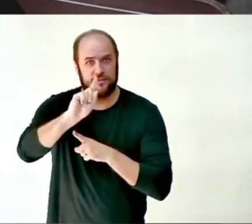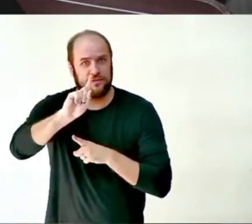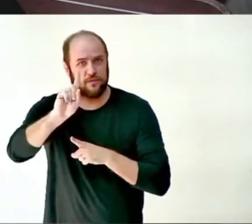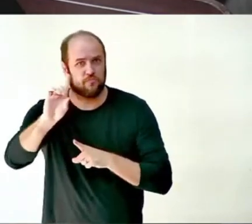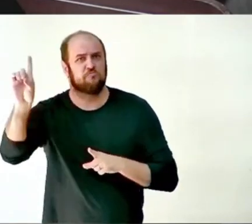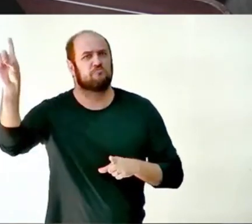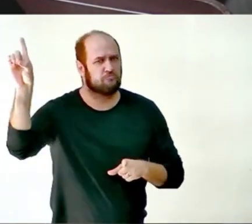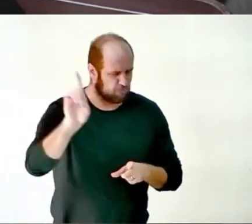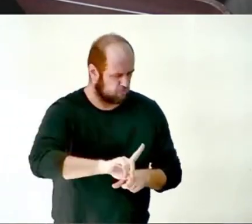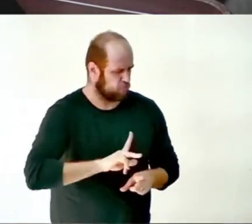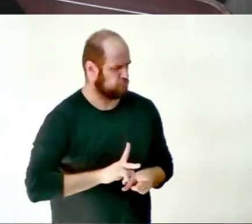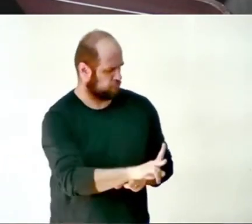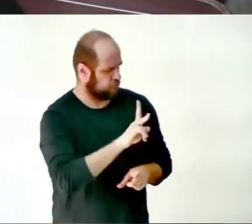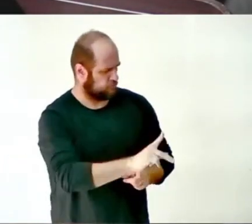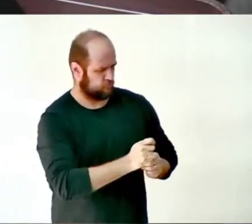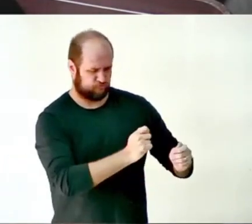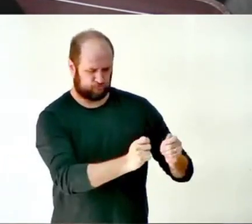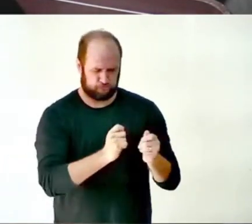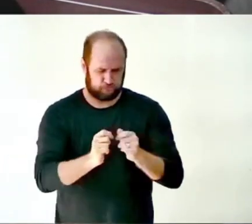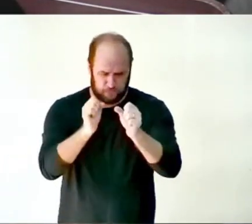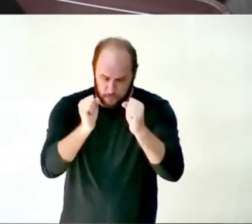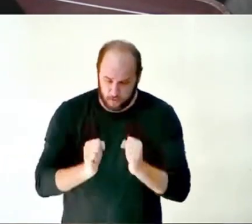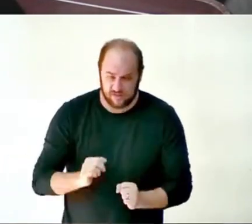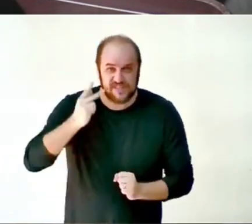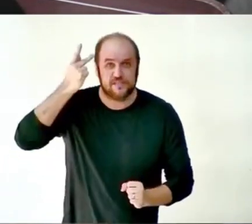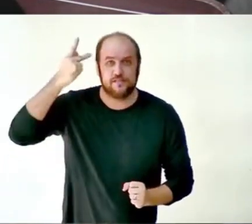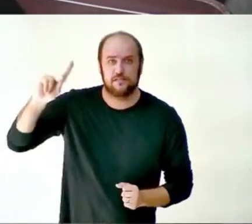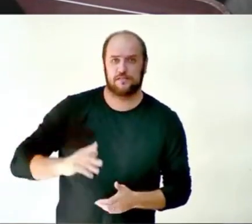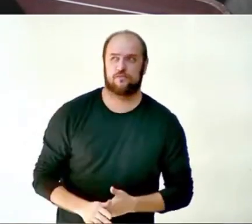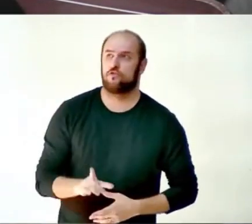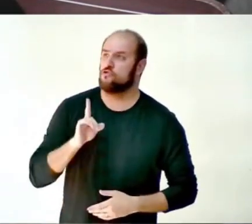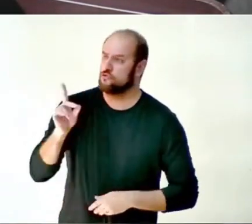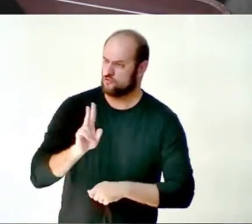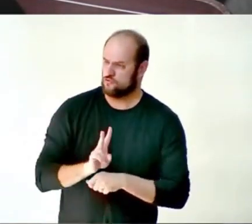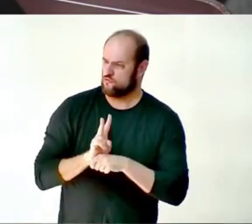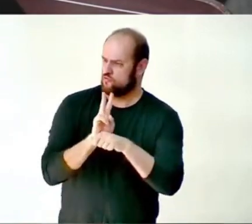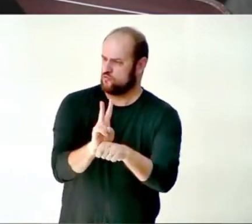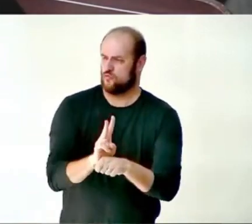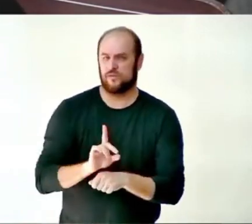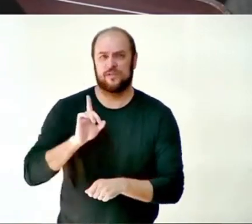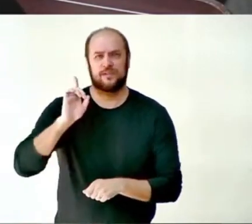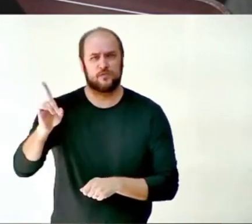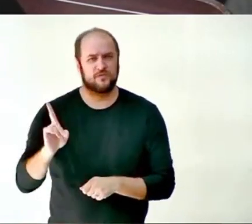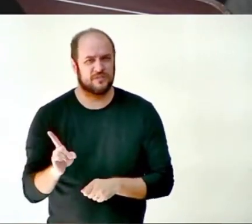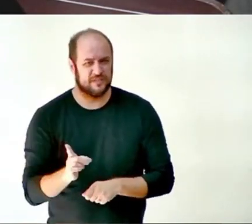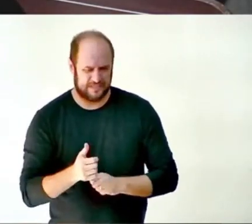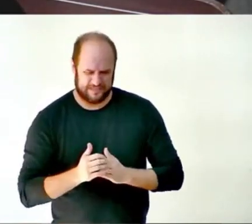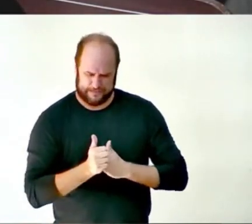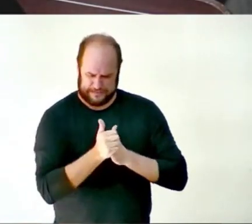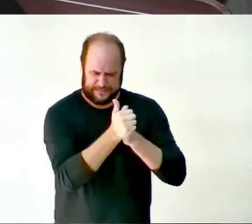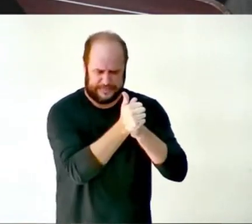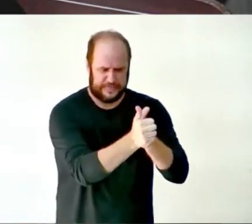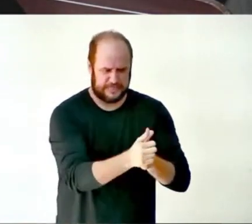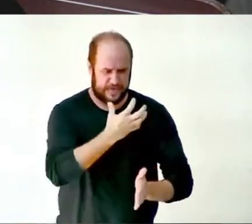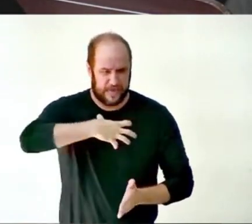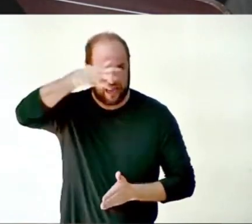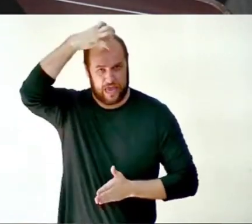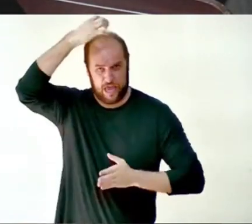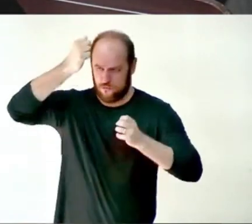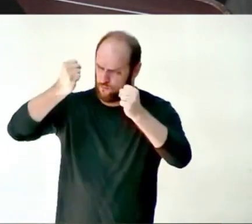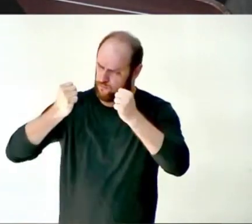tudo absolutamente pelo seu poder. Deus rege absolutamente como um rei absoluto. Dentro